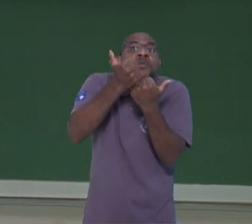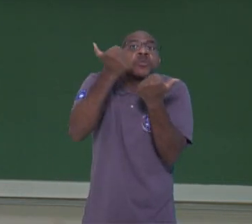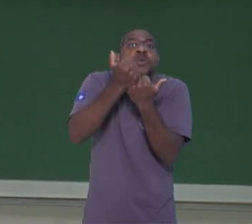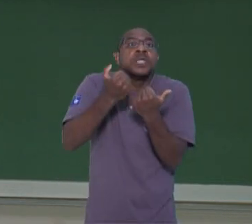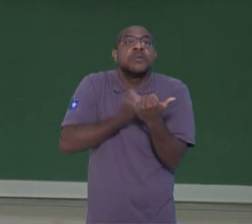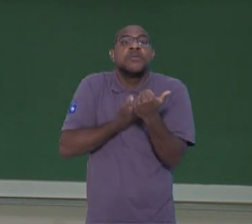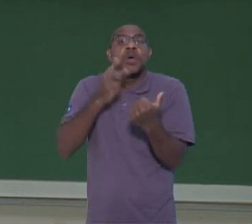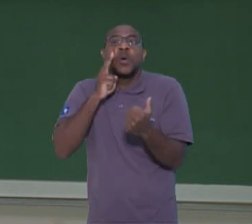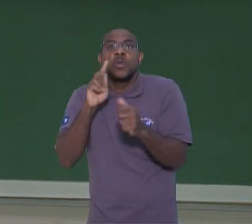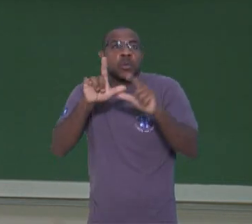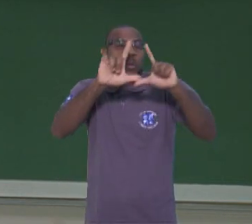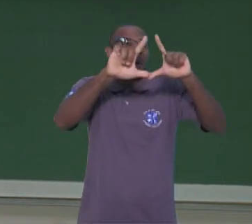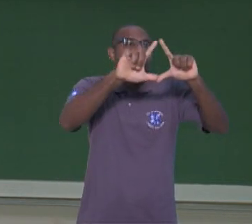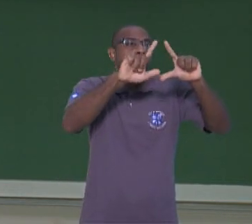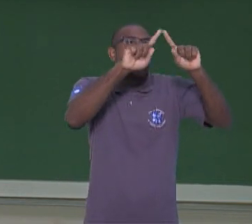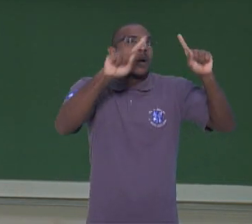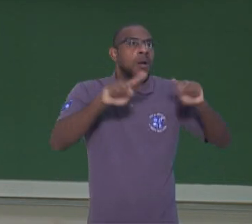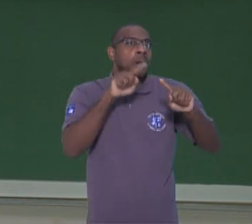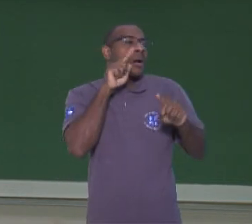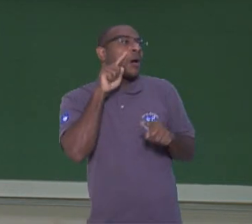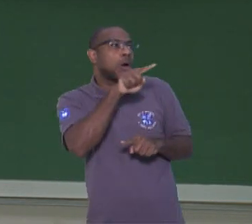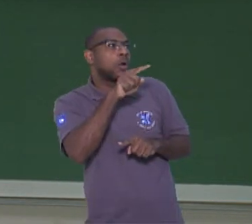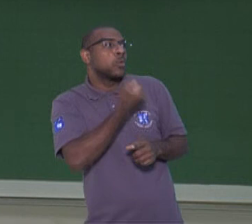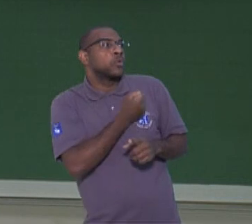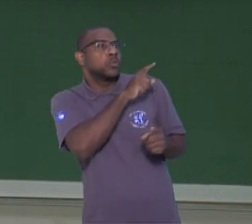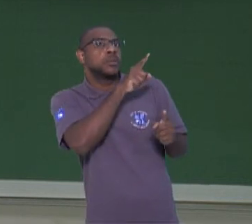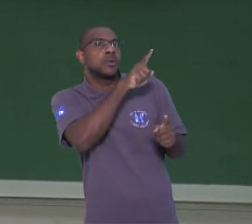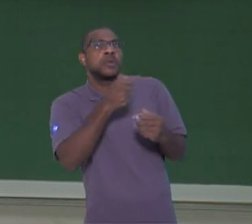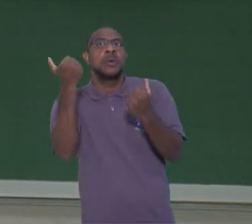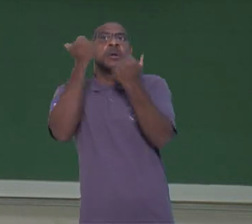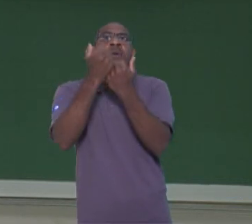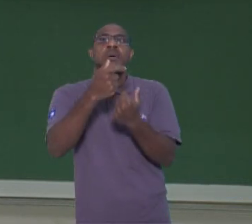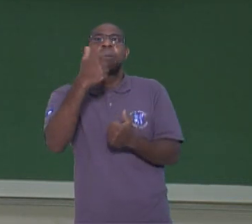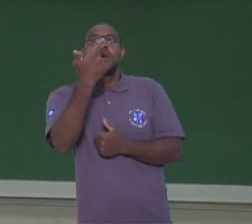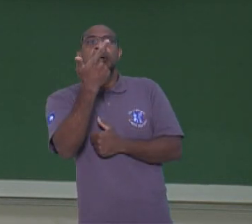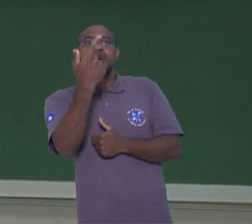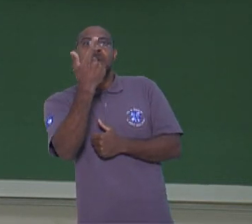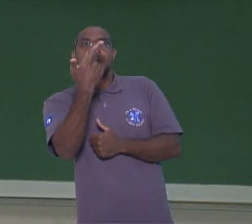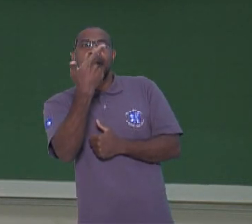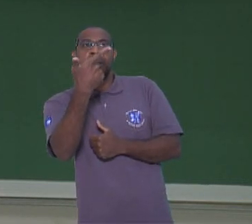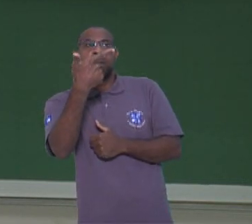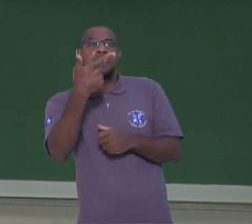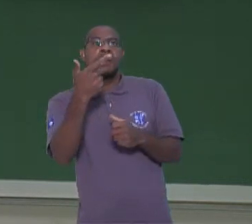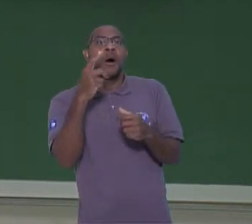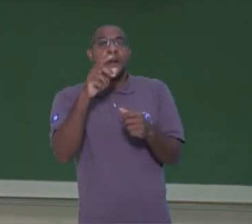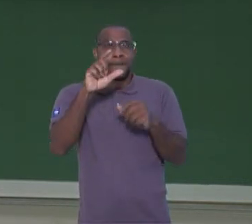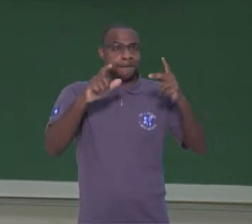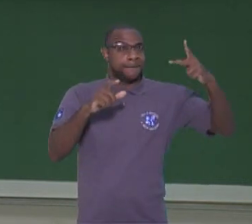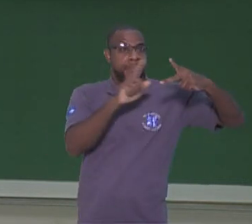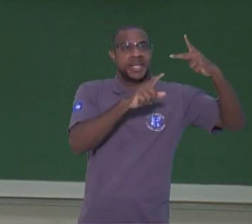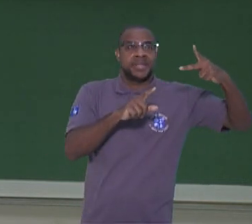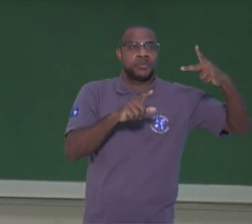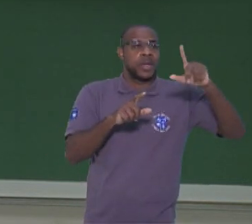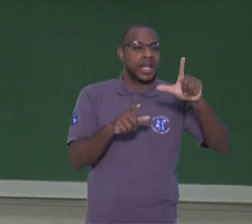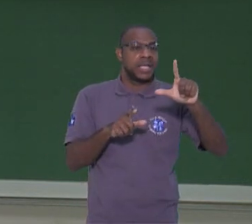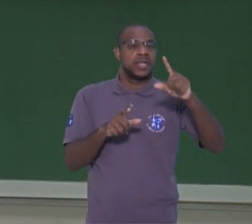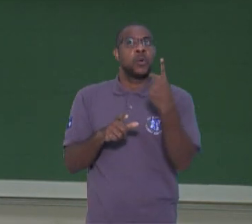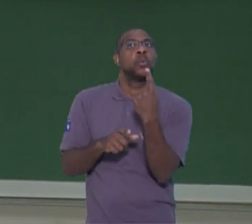fácil. Nossa, até eu sei fazer. Veja só. Olha lá, ó. Perímetro, L1, x ao